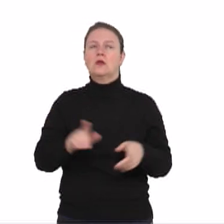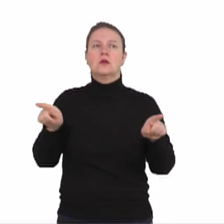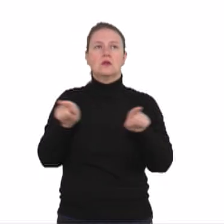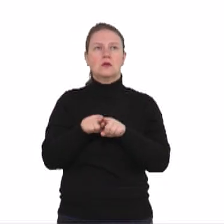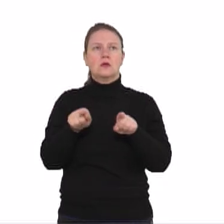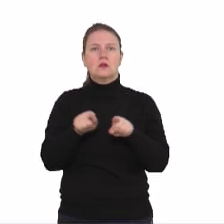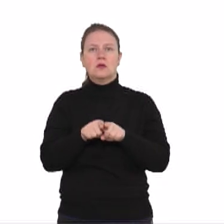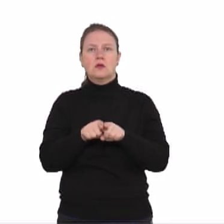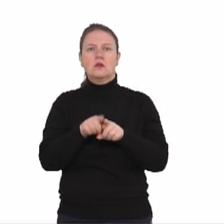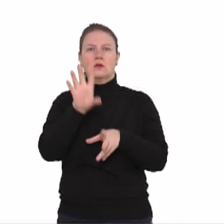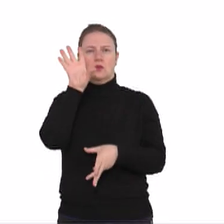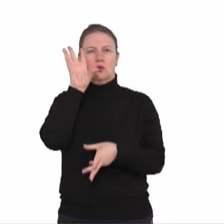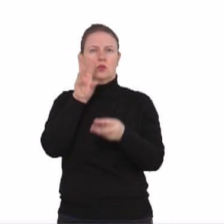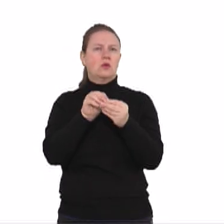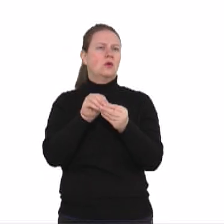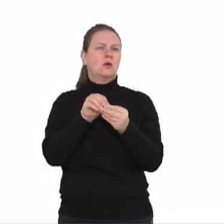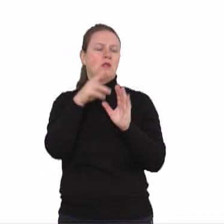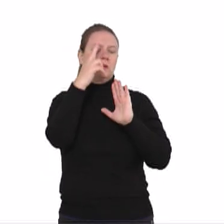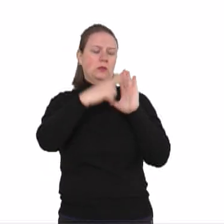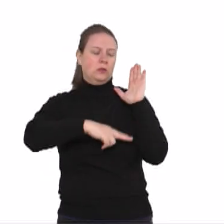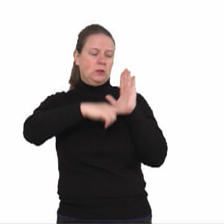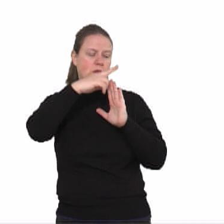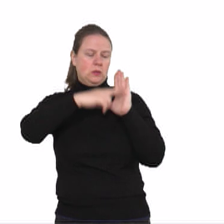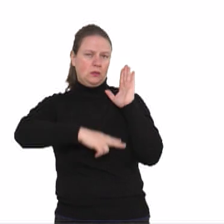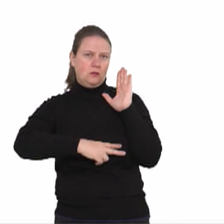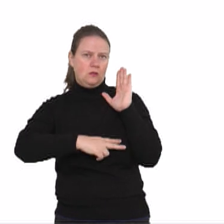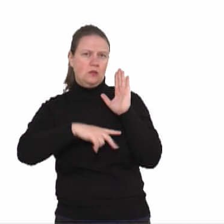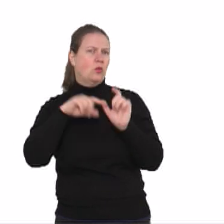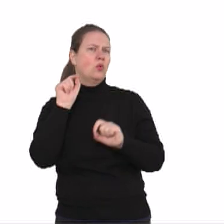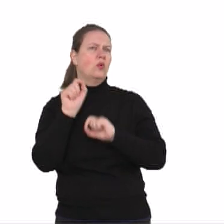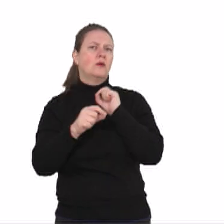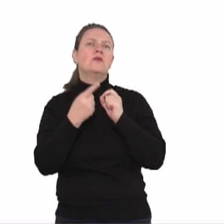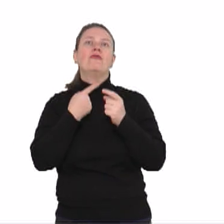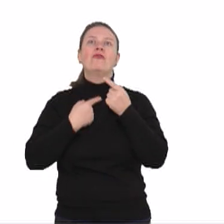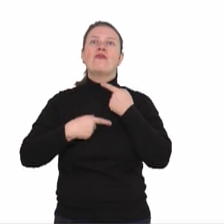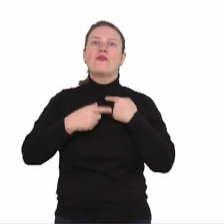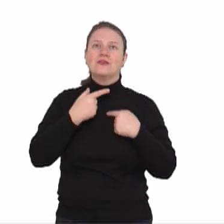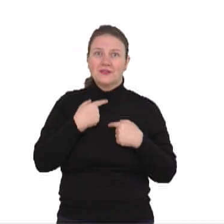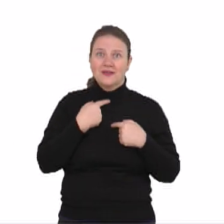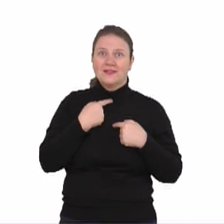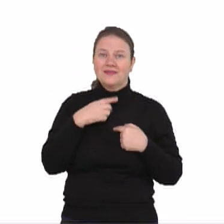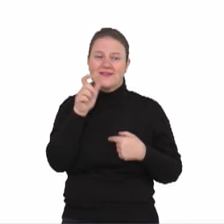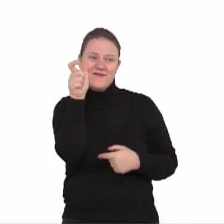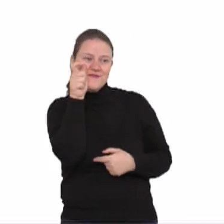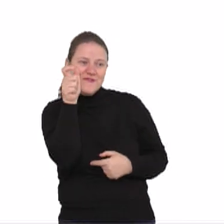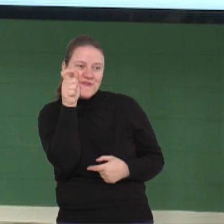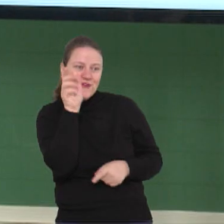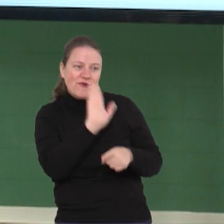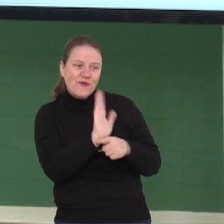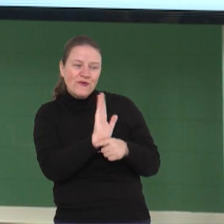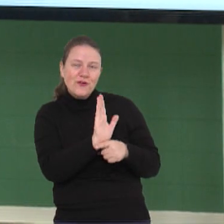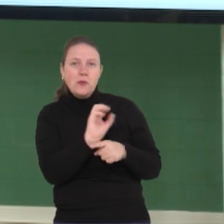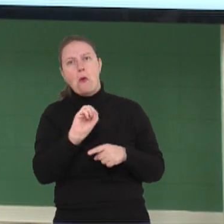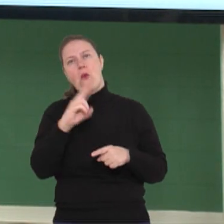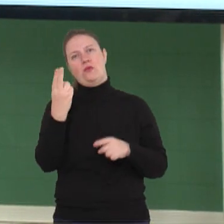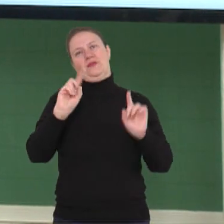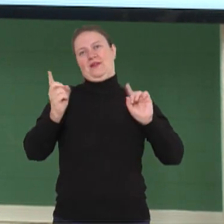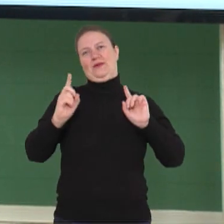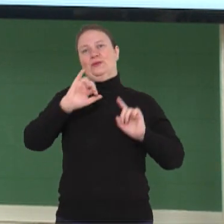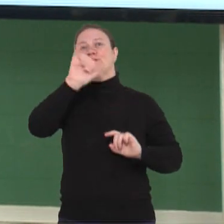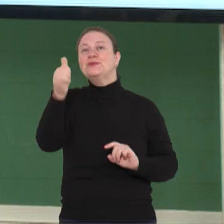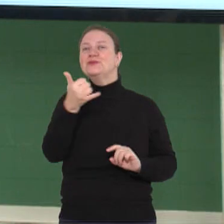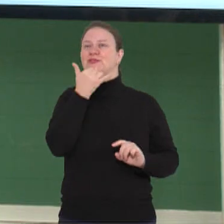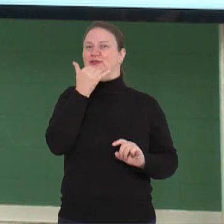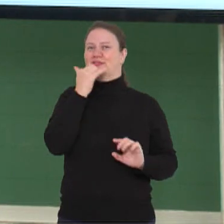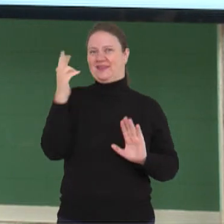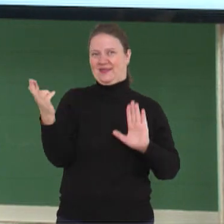B, pela resenha, lendo a resenha, você ficou com vontade ou não de ver o filme? E justifique, ok?